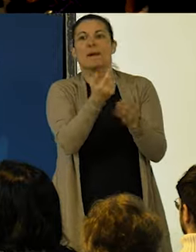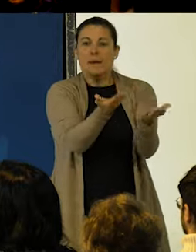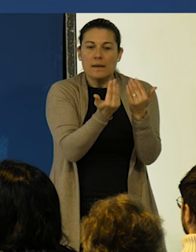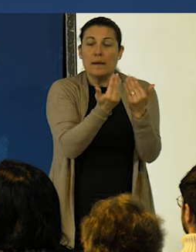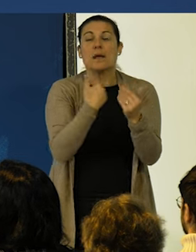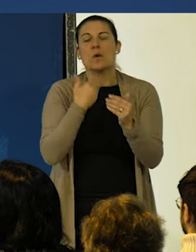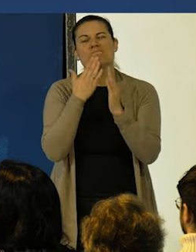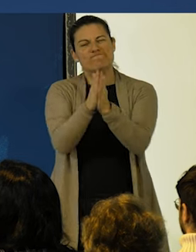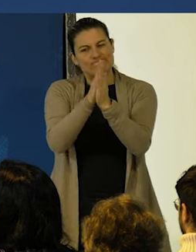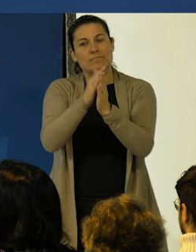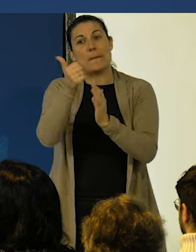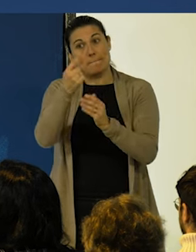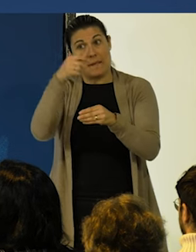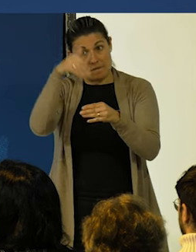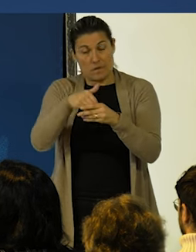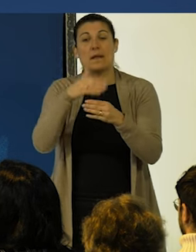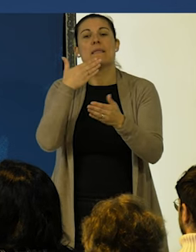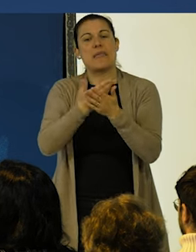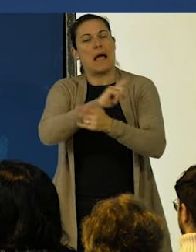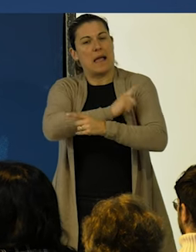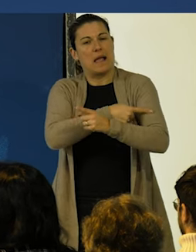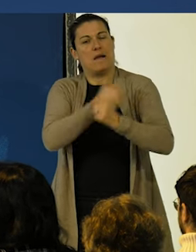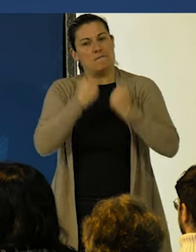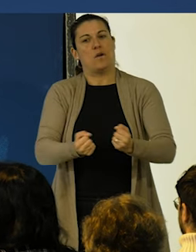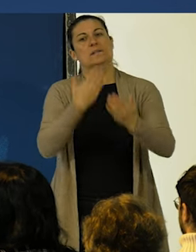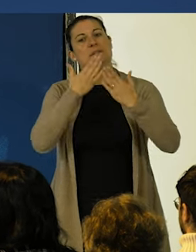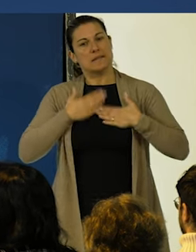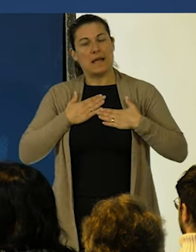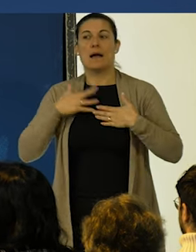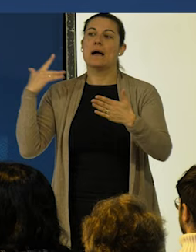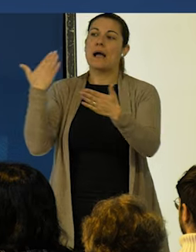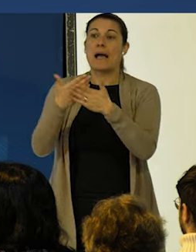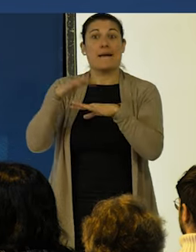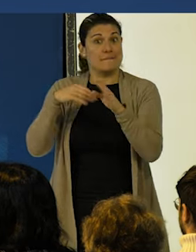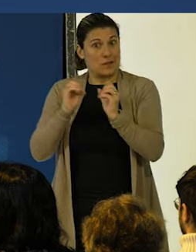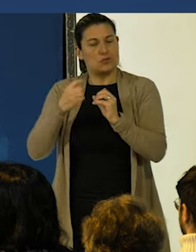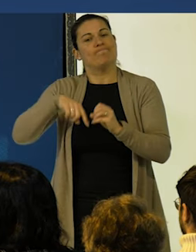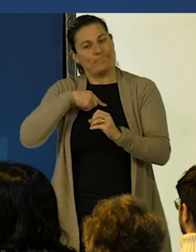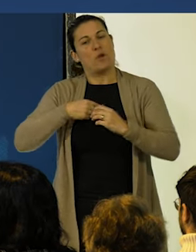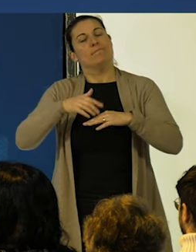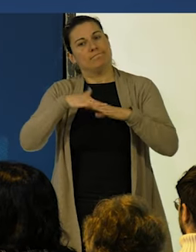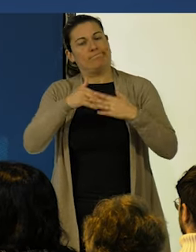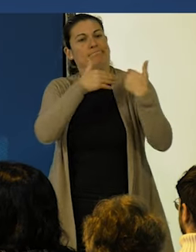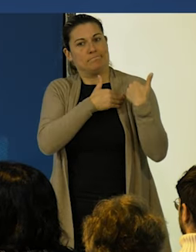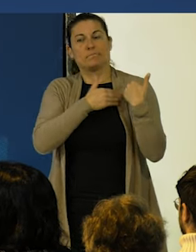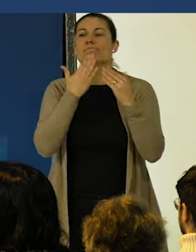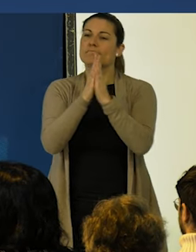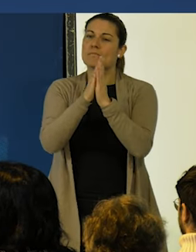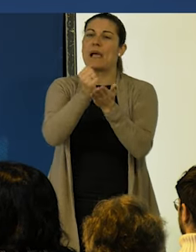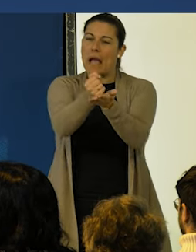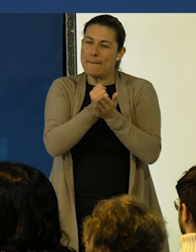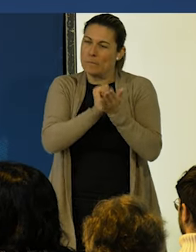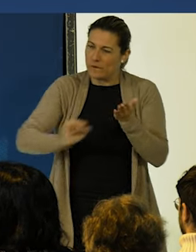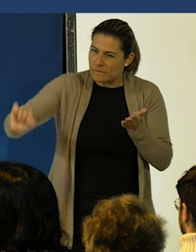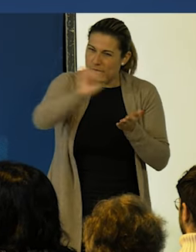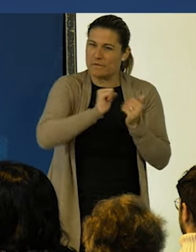haja força para fazer o que nunca foi feito. E peço o vosso apoio. Todo o vosso apoio para levar